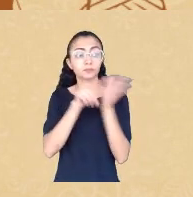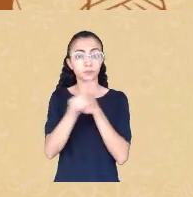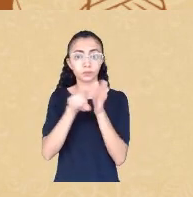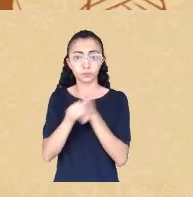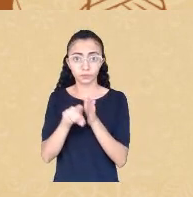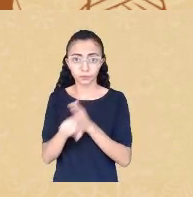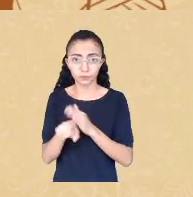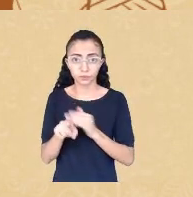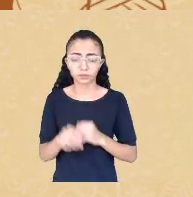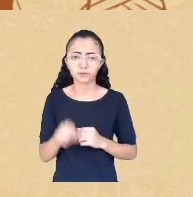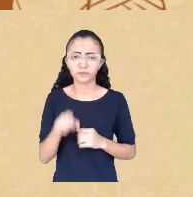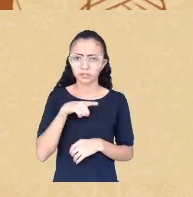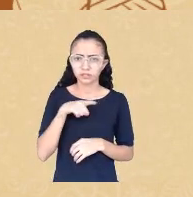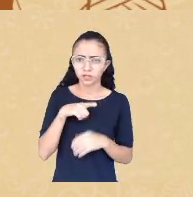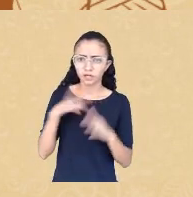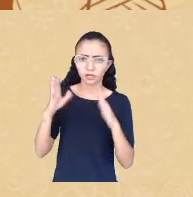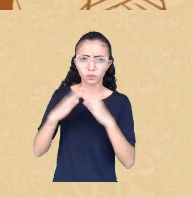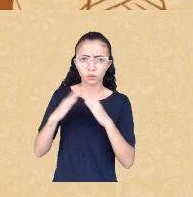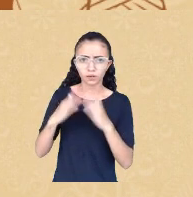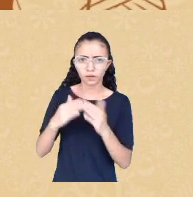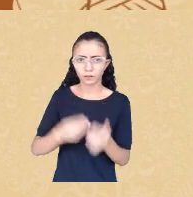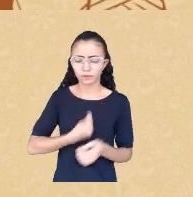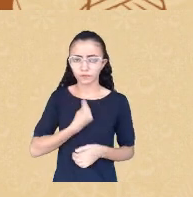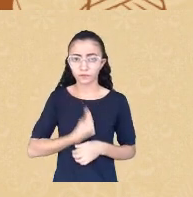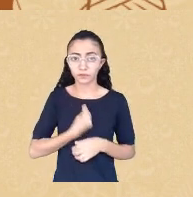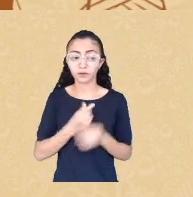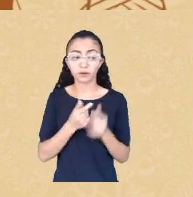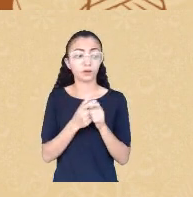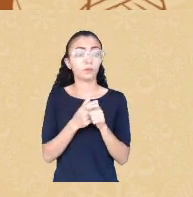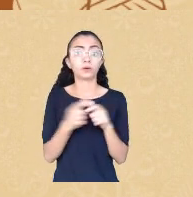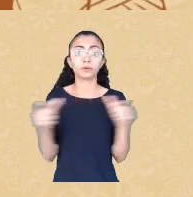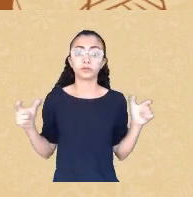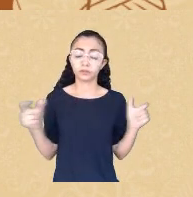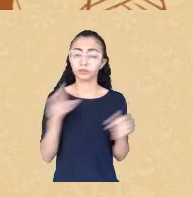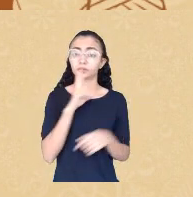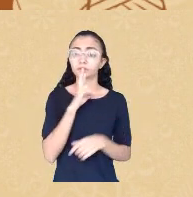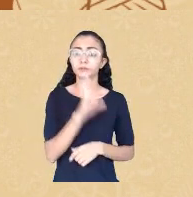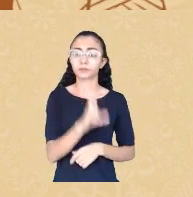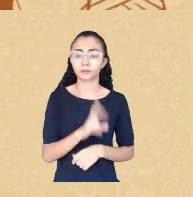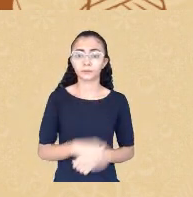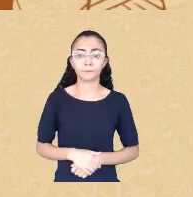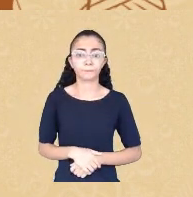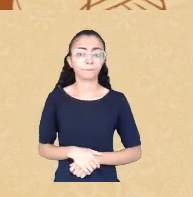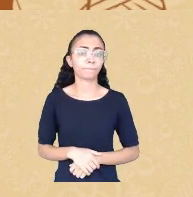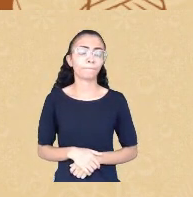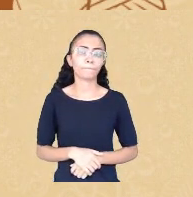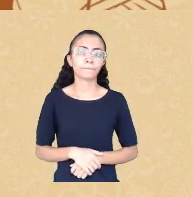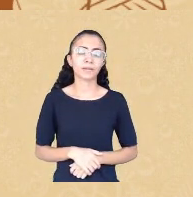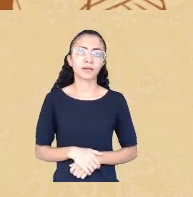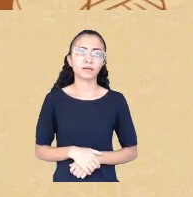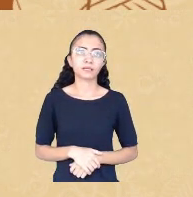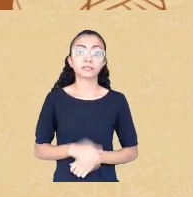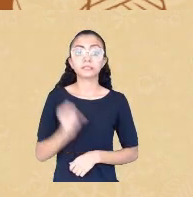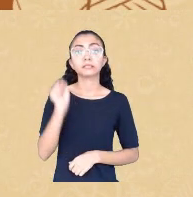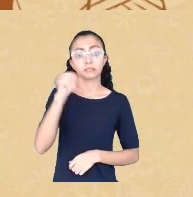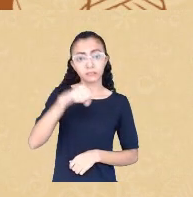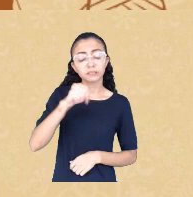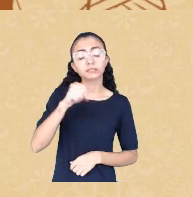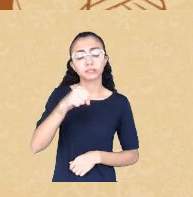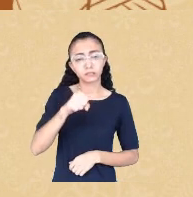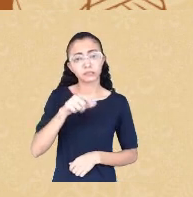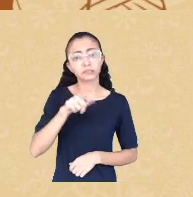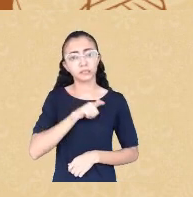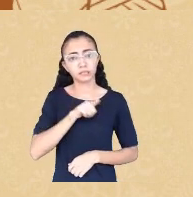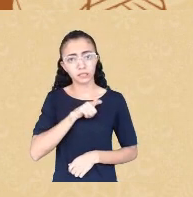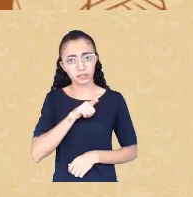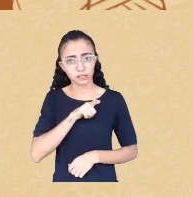viver? E a maioria, eu vou focar na maioria, 72% do Kennedy diz que sim, teve negado ou perdeu um lugar